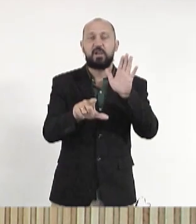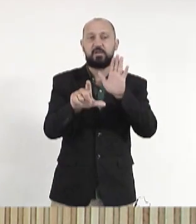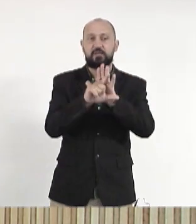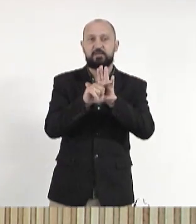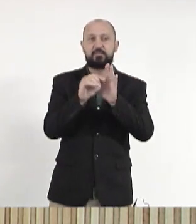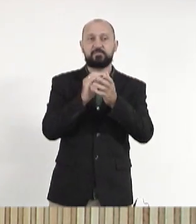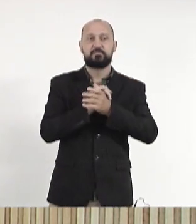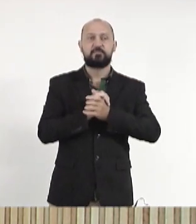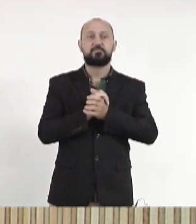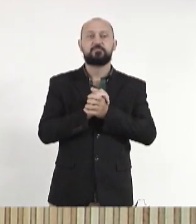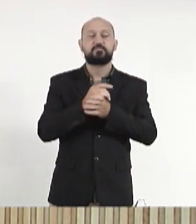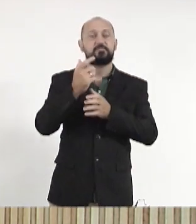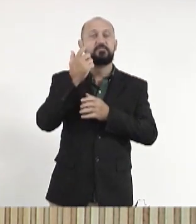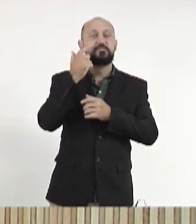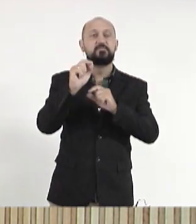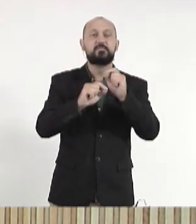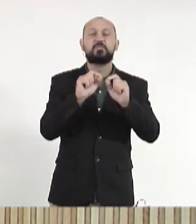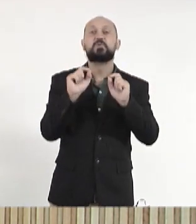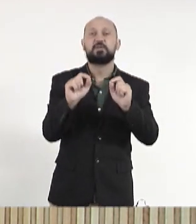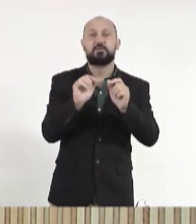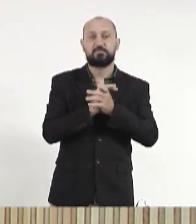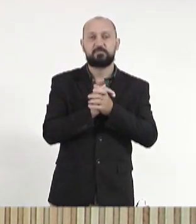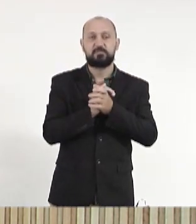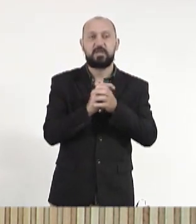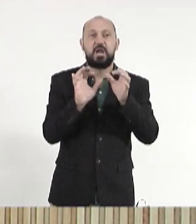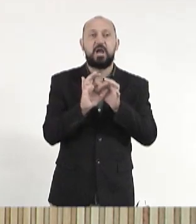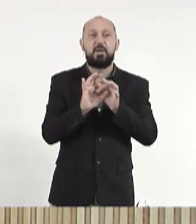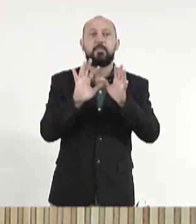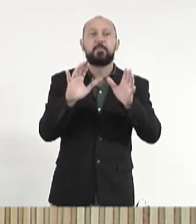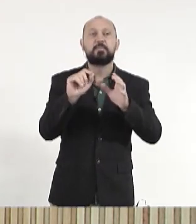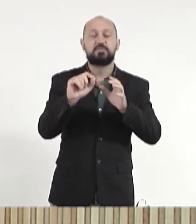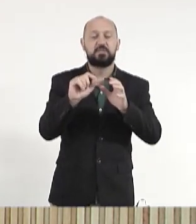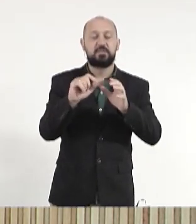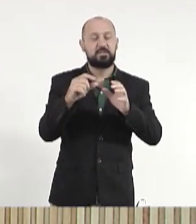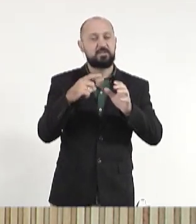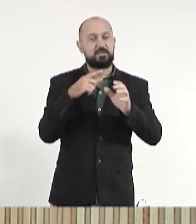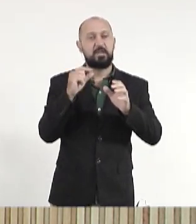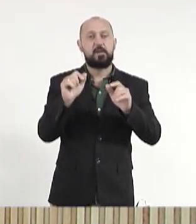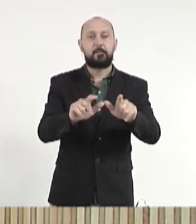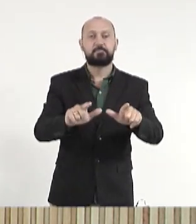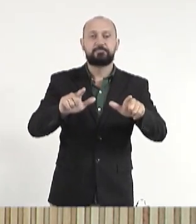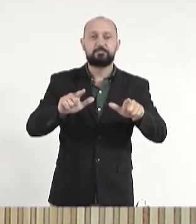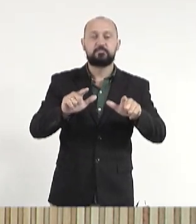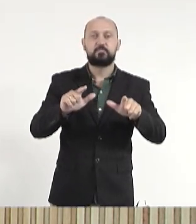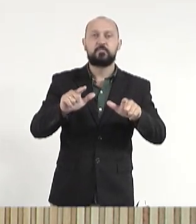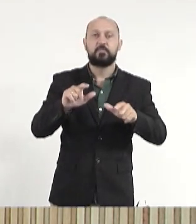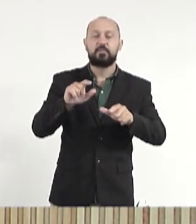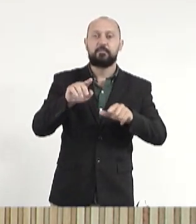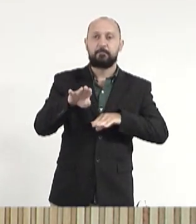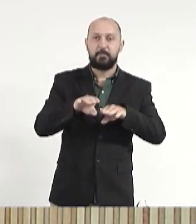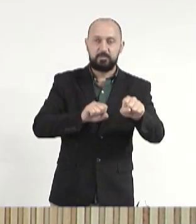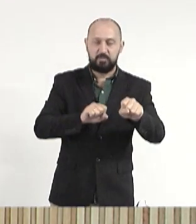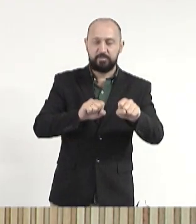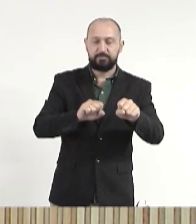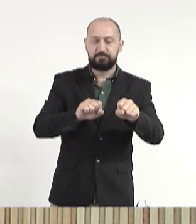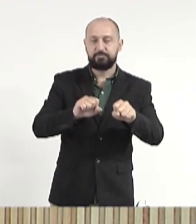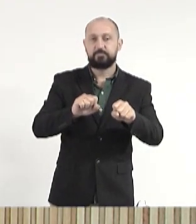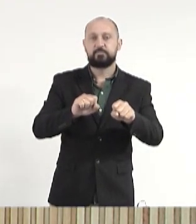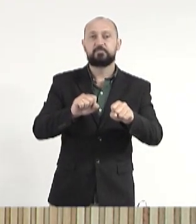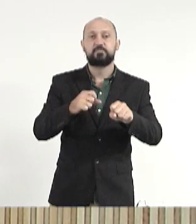orgânica da Polícia Civil, mas visando o quê? Permitir que além dos diplomas de bacharel em nível